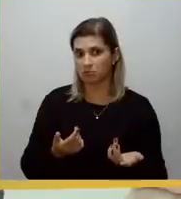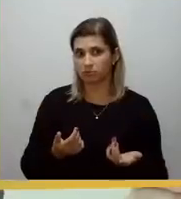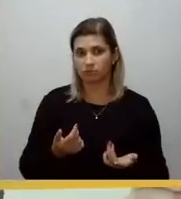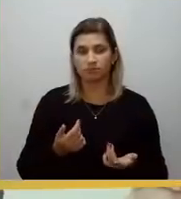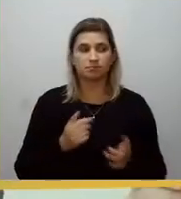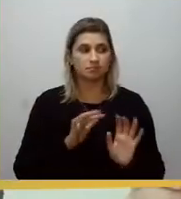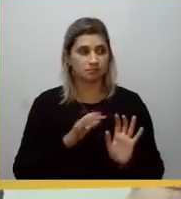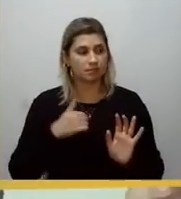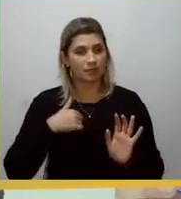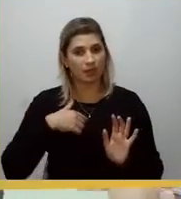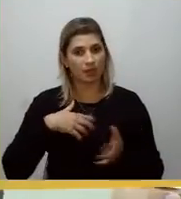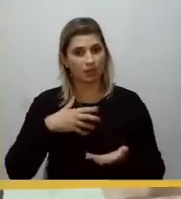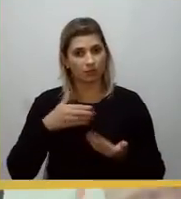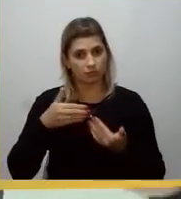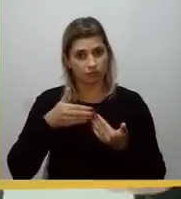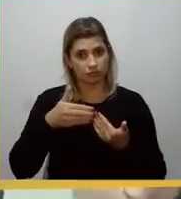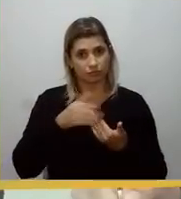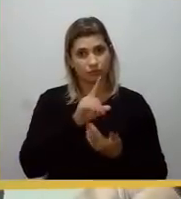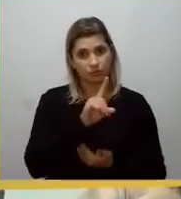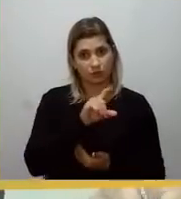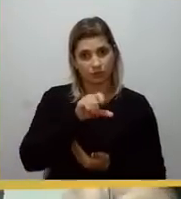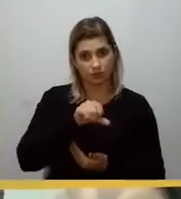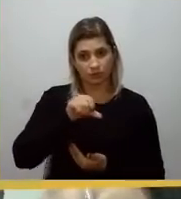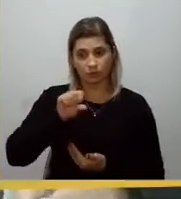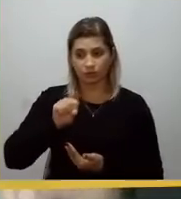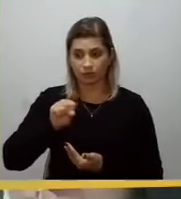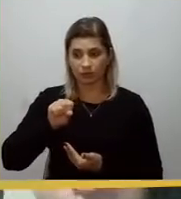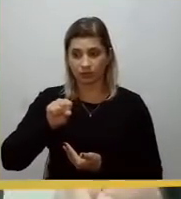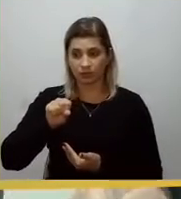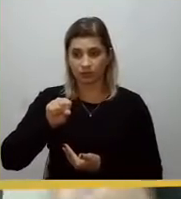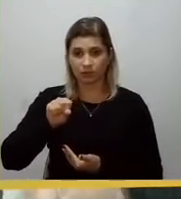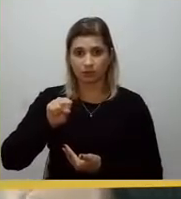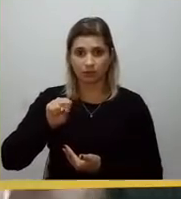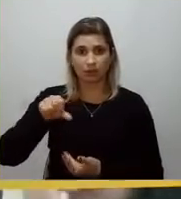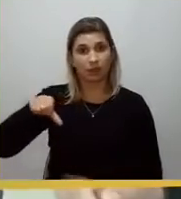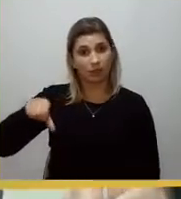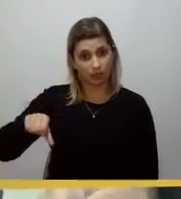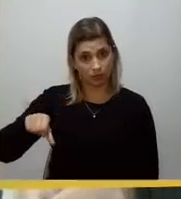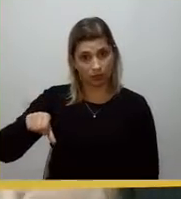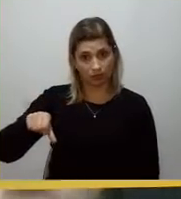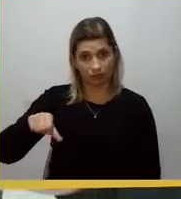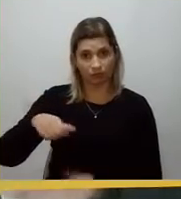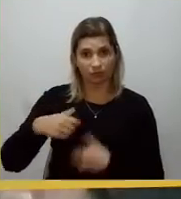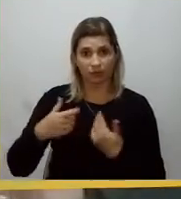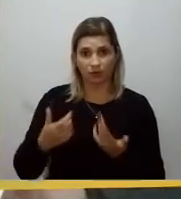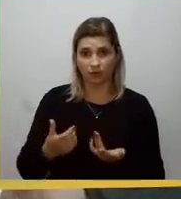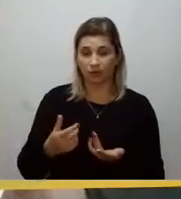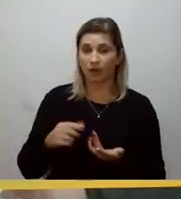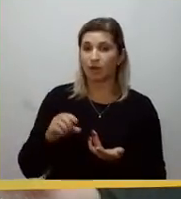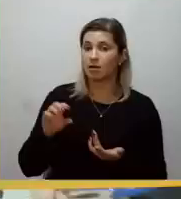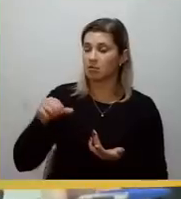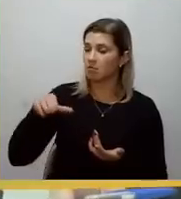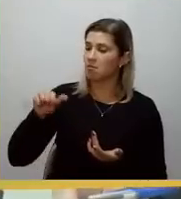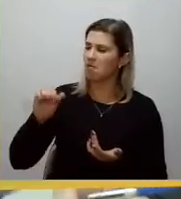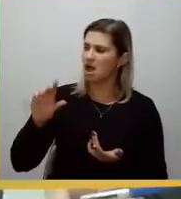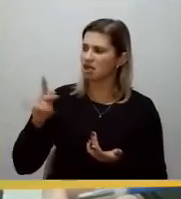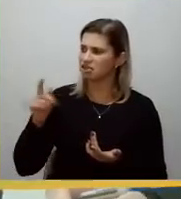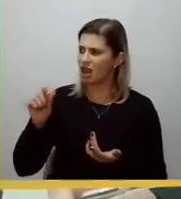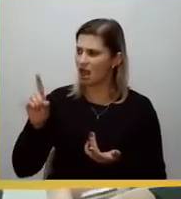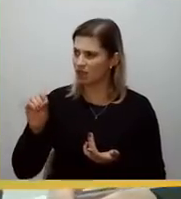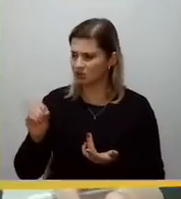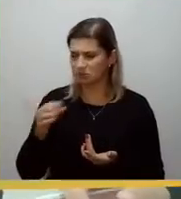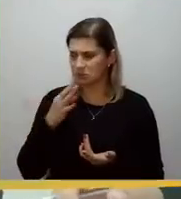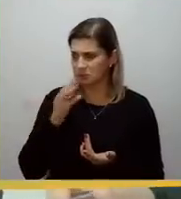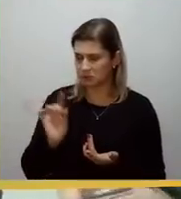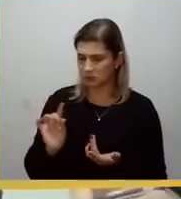em 1989. Esse Machado, eu não sei quem é, mas o Odair e o Salomão, eles eram funcionários da